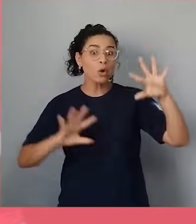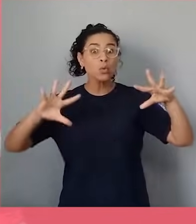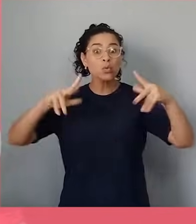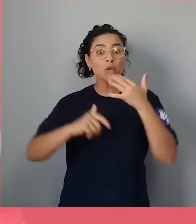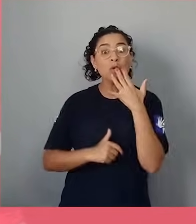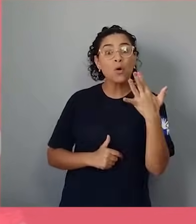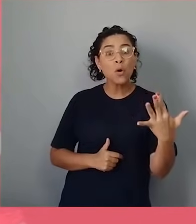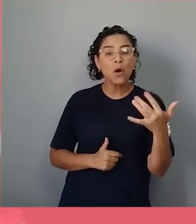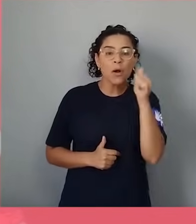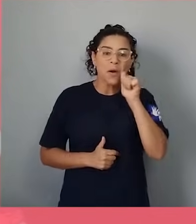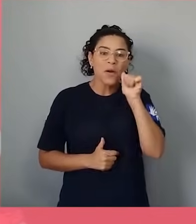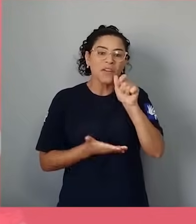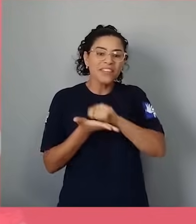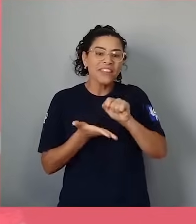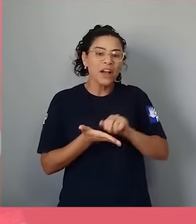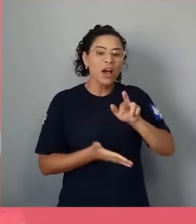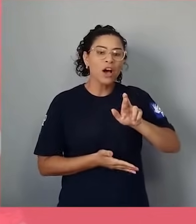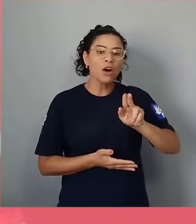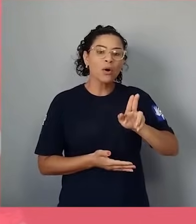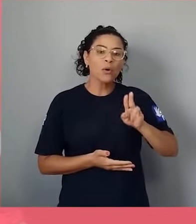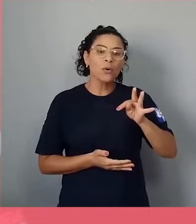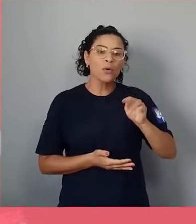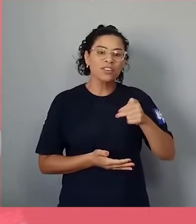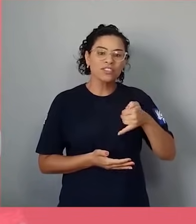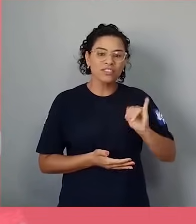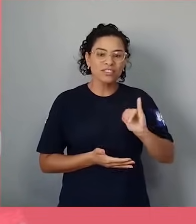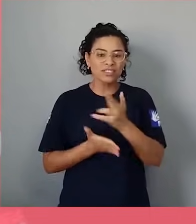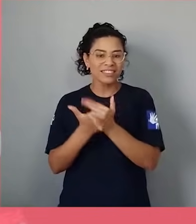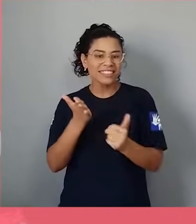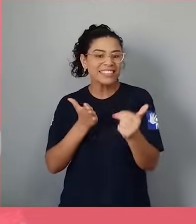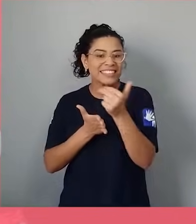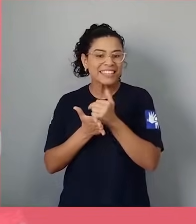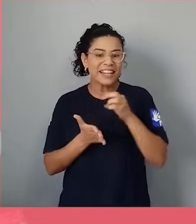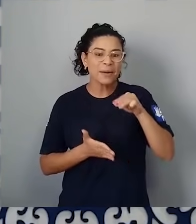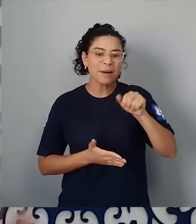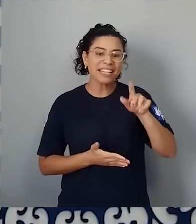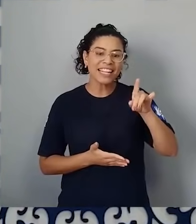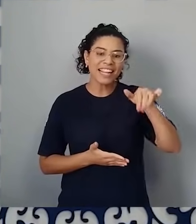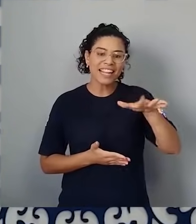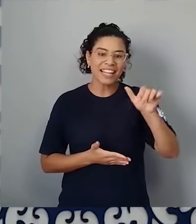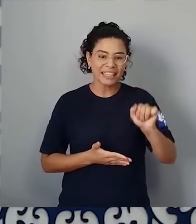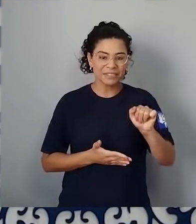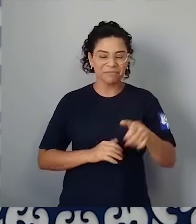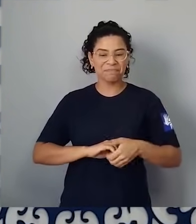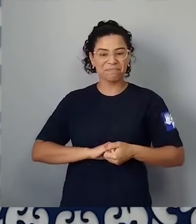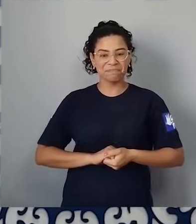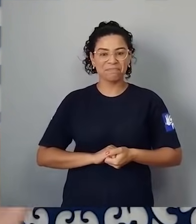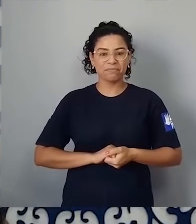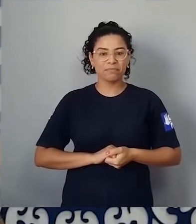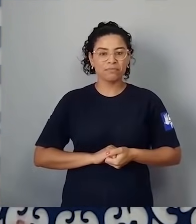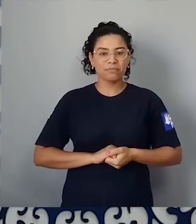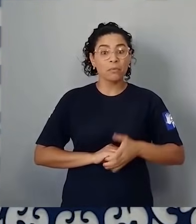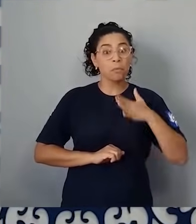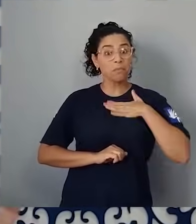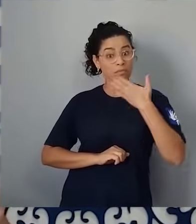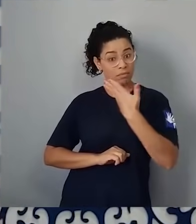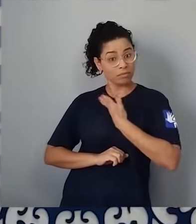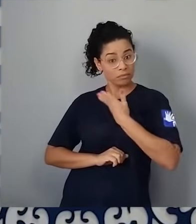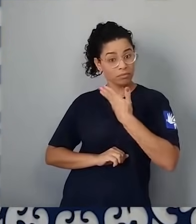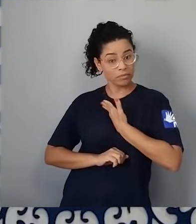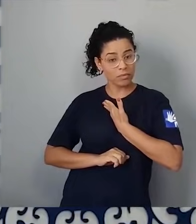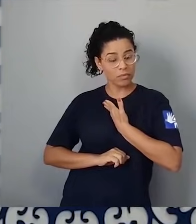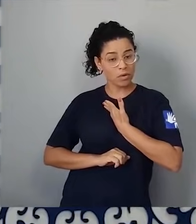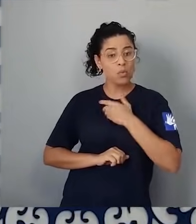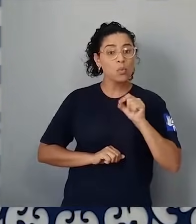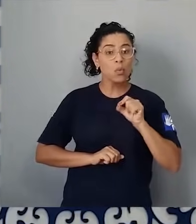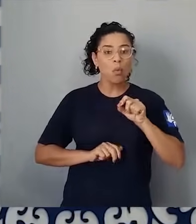Ruth Rocha, com ilustrações de Madalena Elec, da editora Salamandra. Meu amigo camaleão acabou de acordar